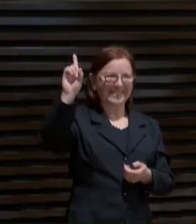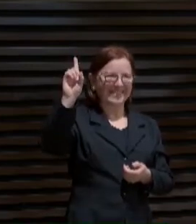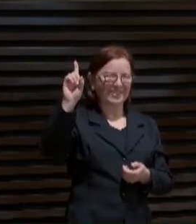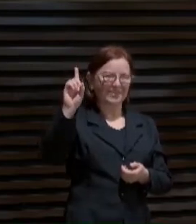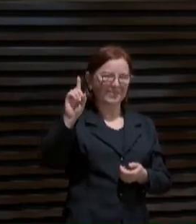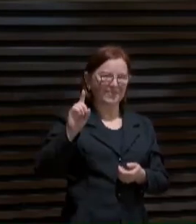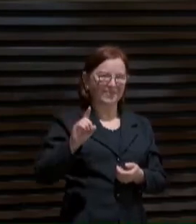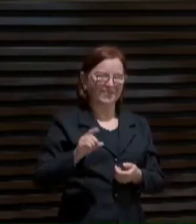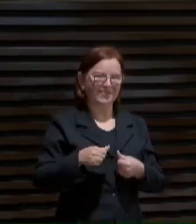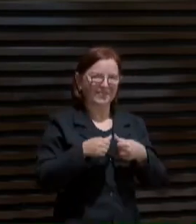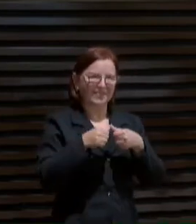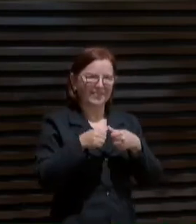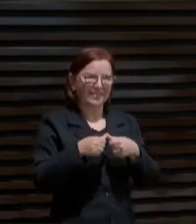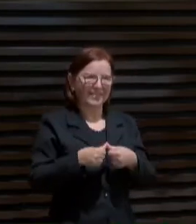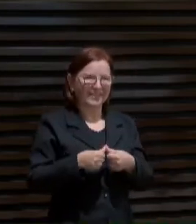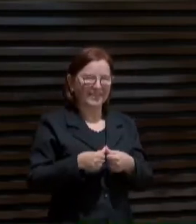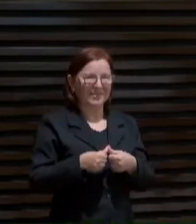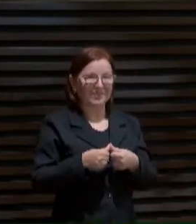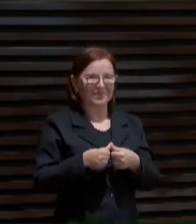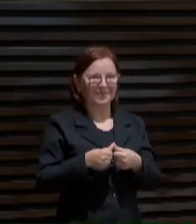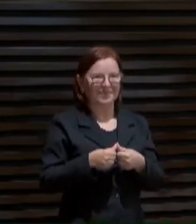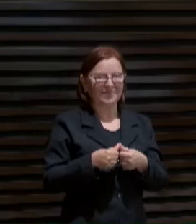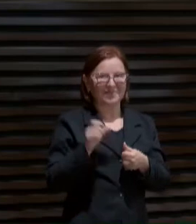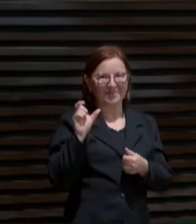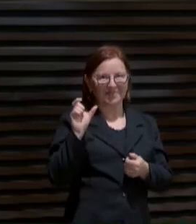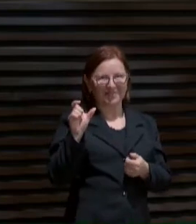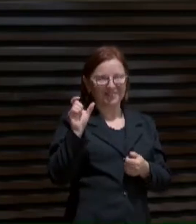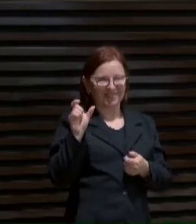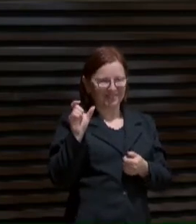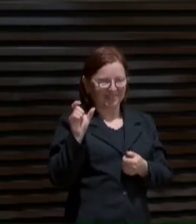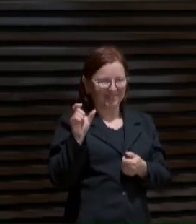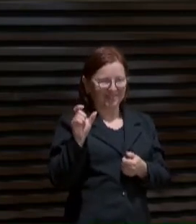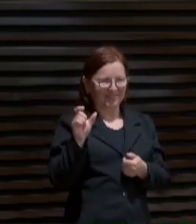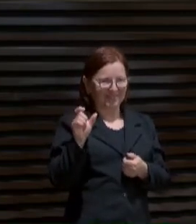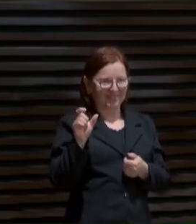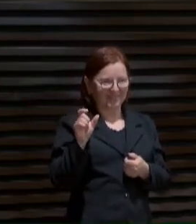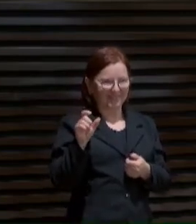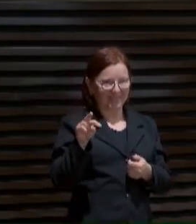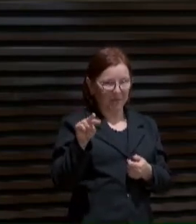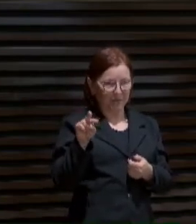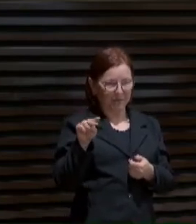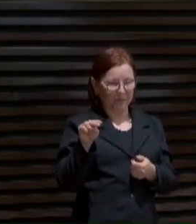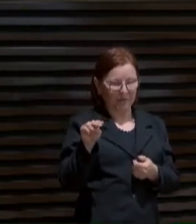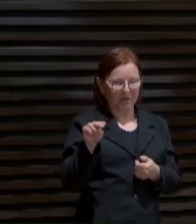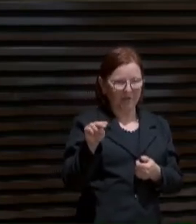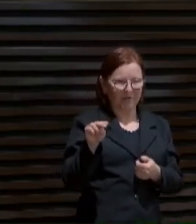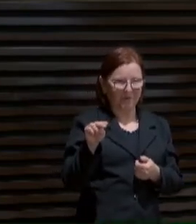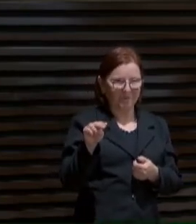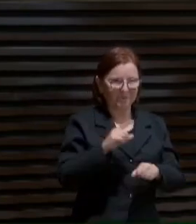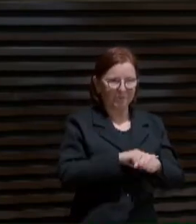a esta palavra ele assim como nós quando estamos